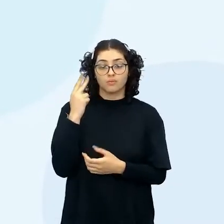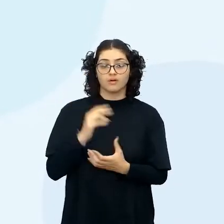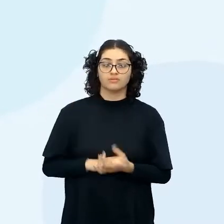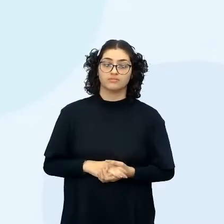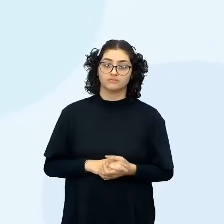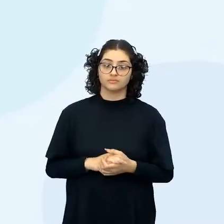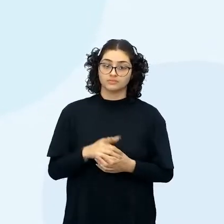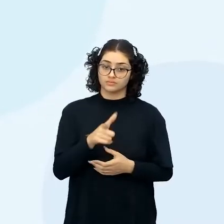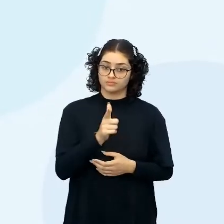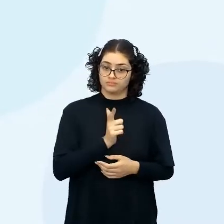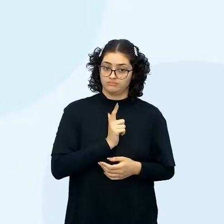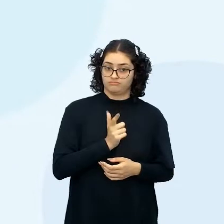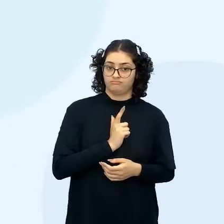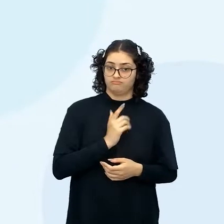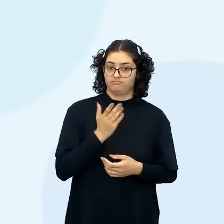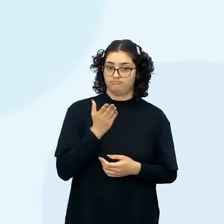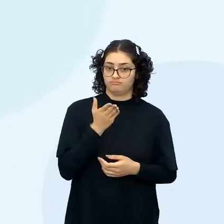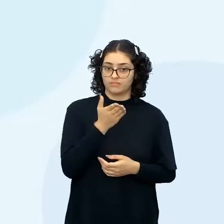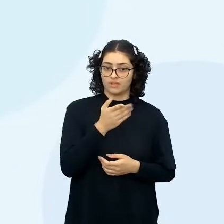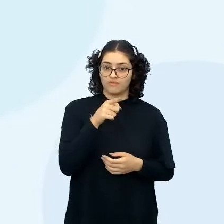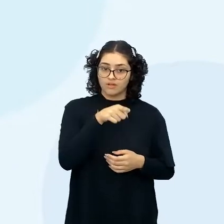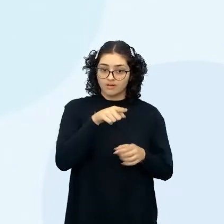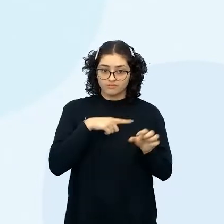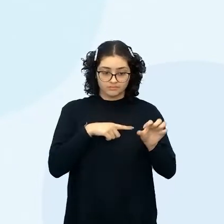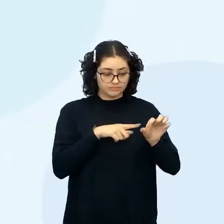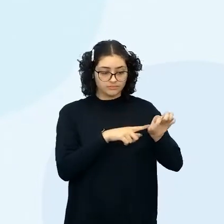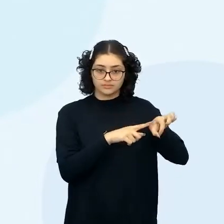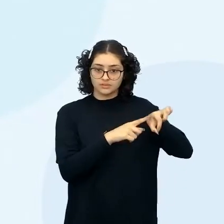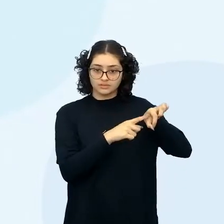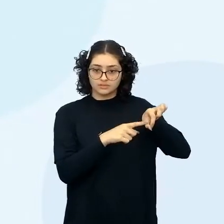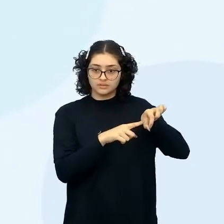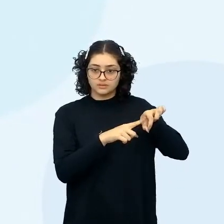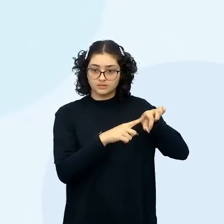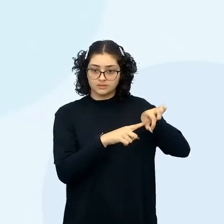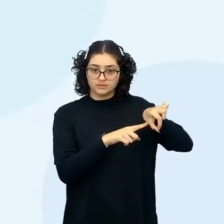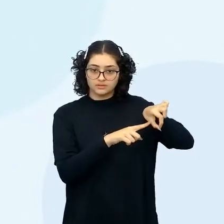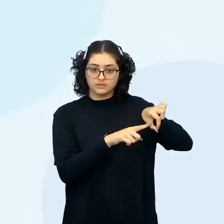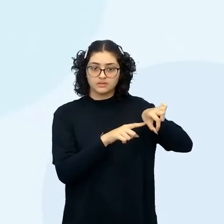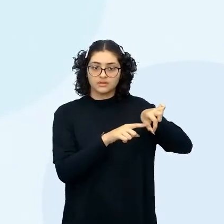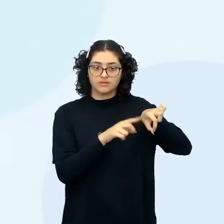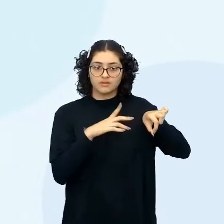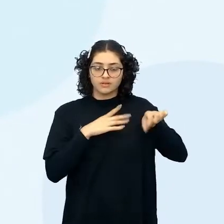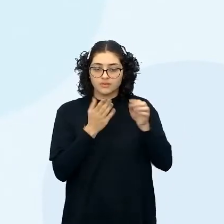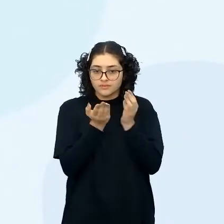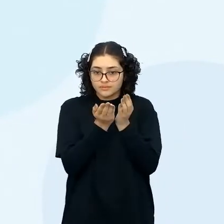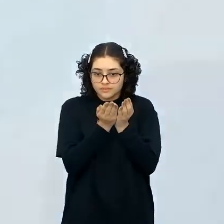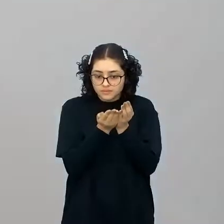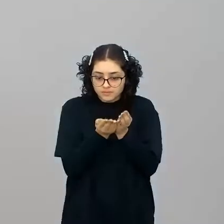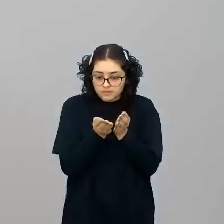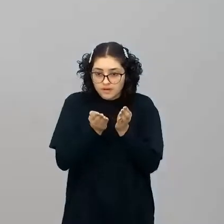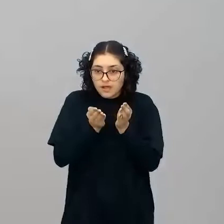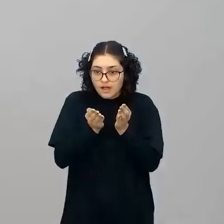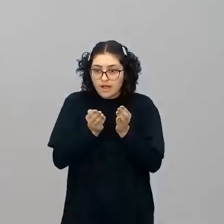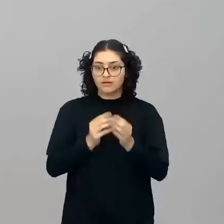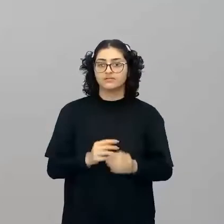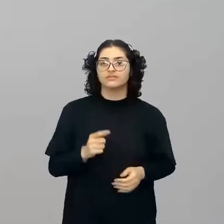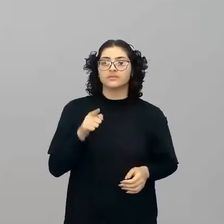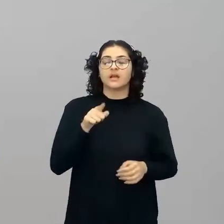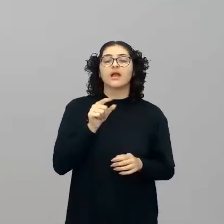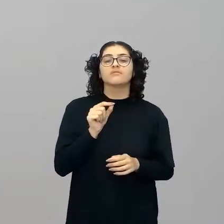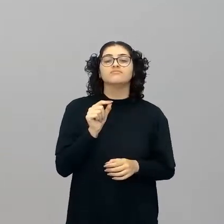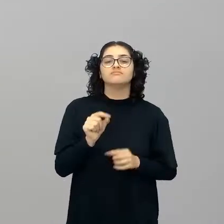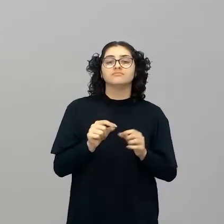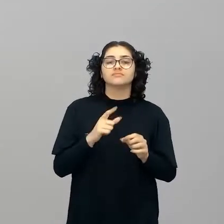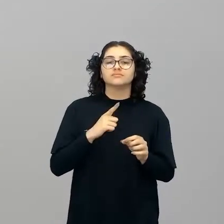elas têm essa região aqui central, né? Olha, mais abaulada, né? O que a gente diz, é uma região